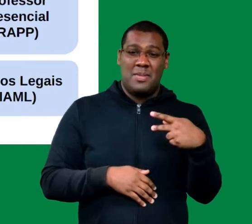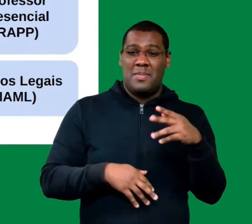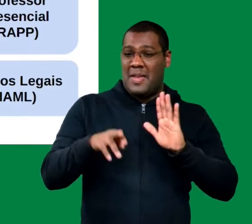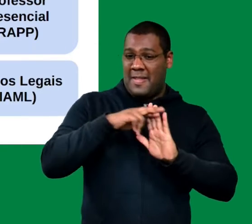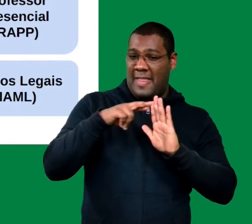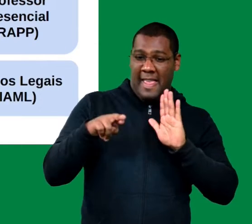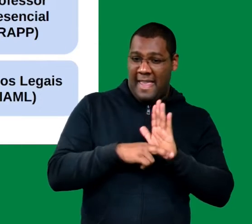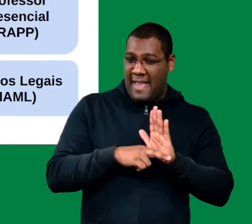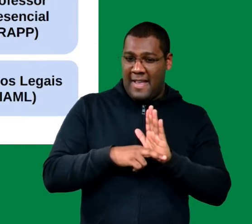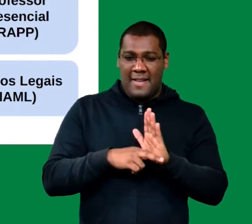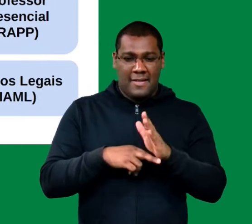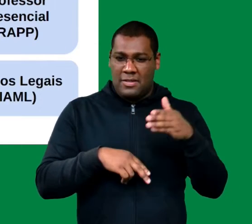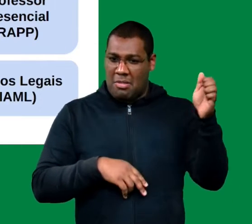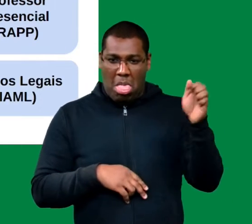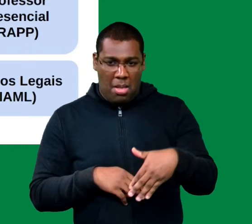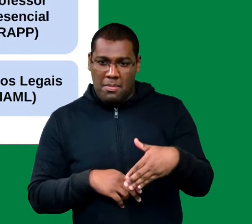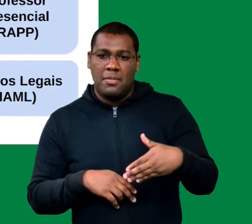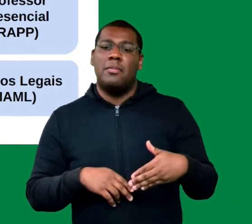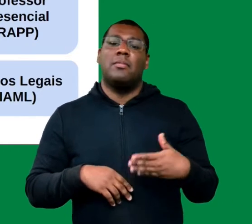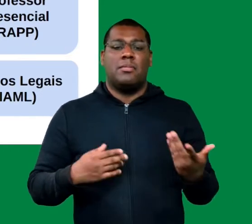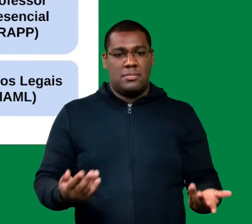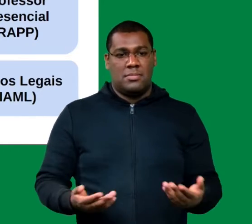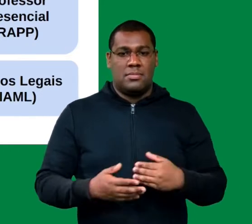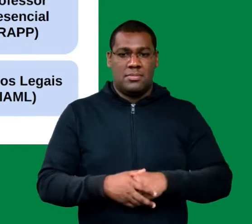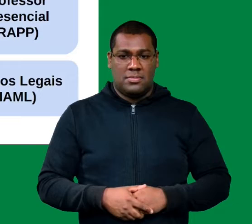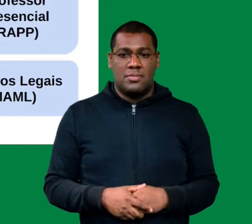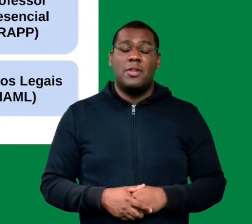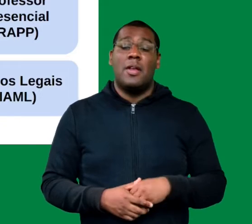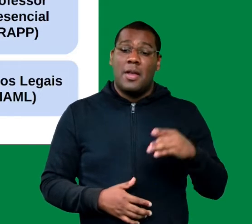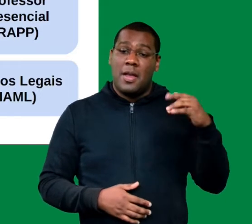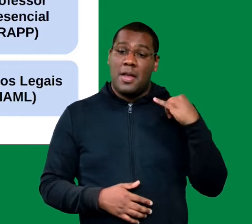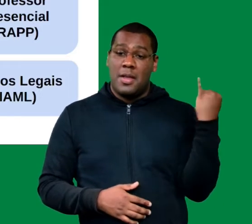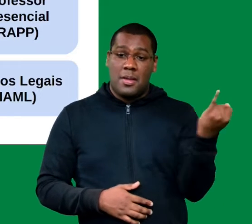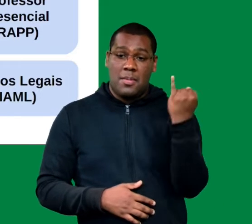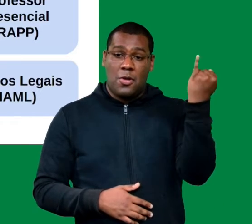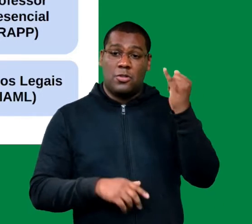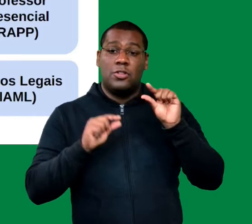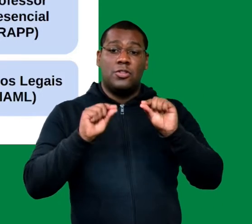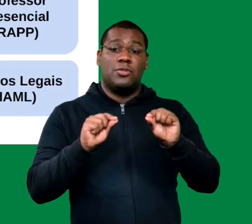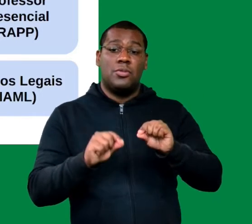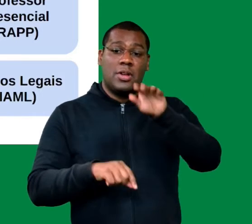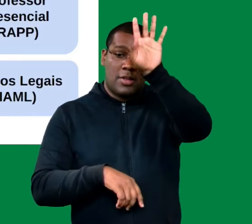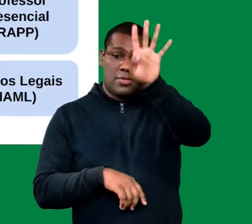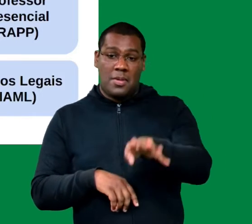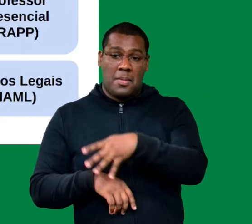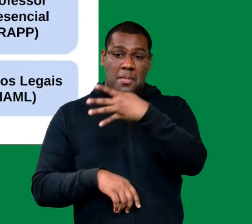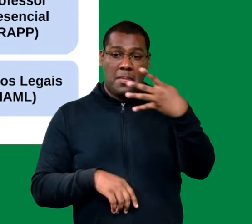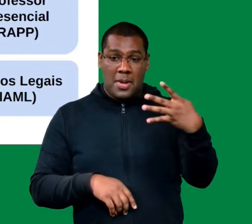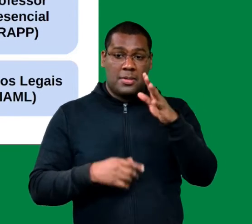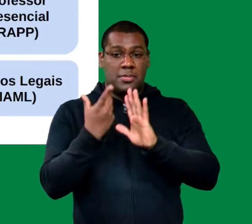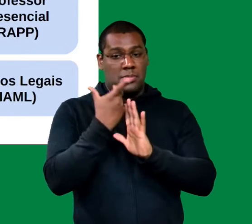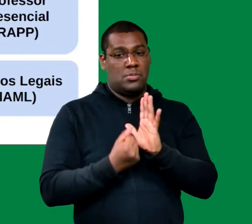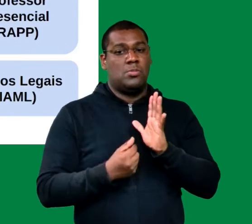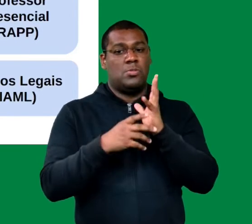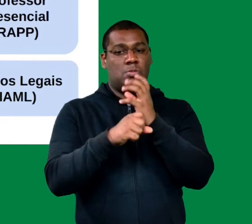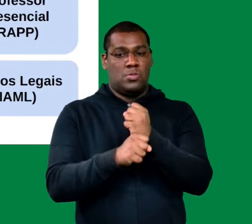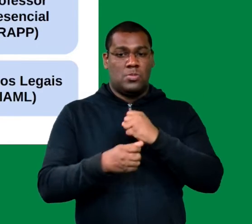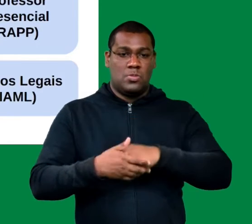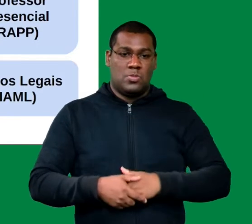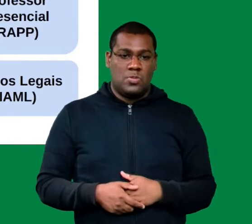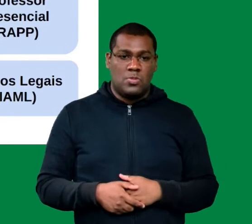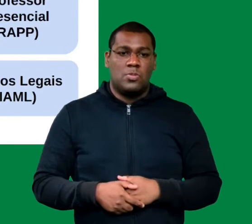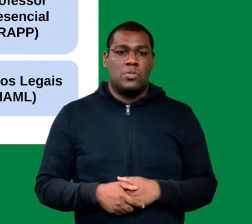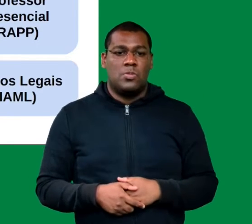PNP. Na renda per capita, também é importante a gente registrar que essa